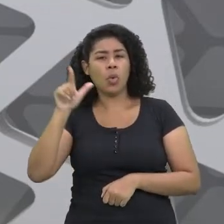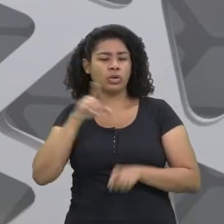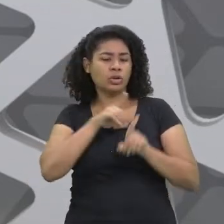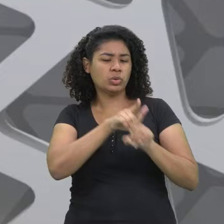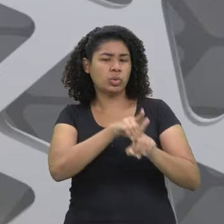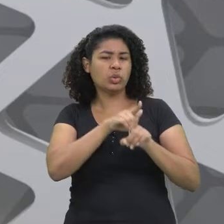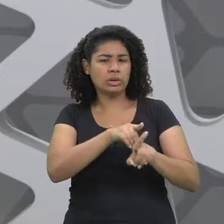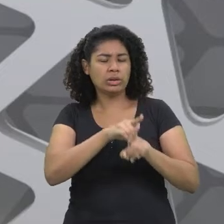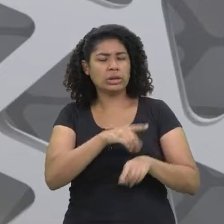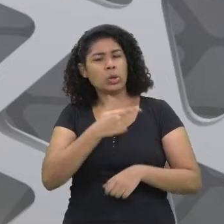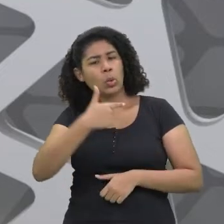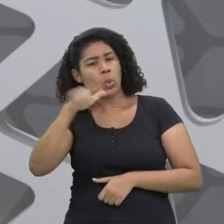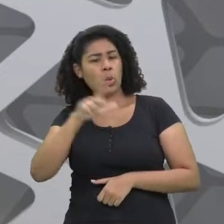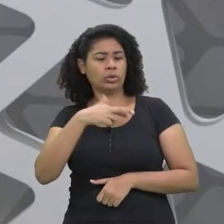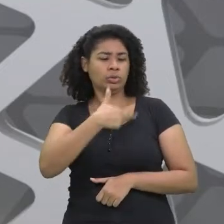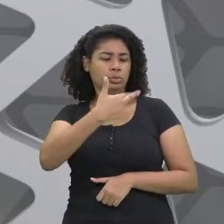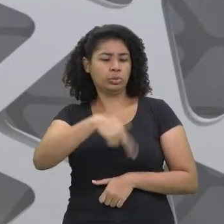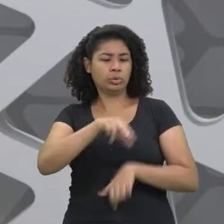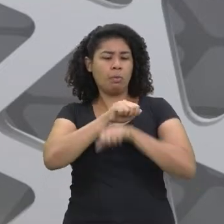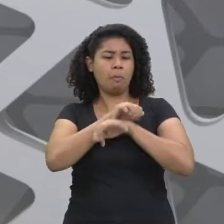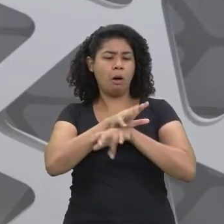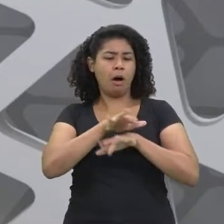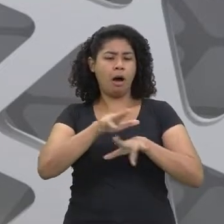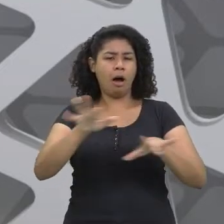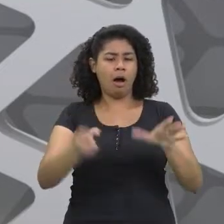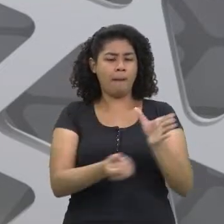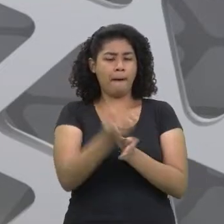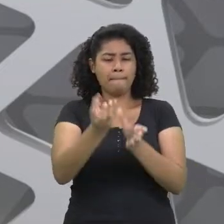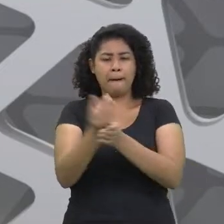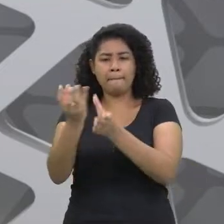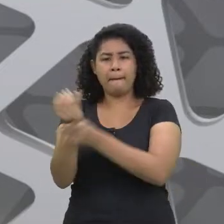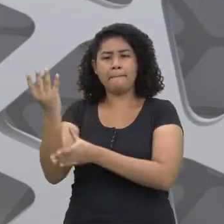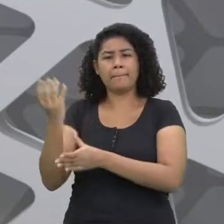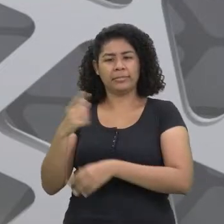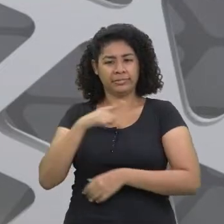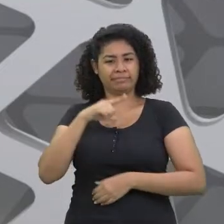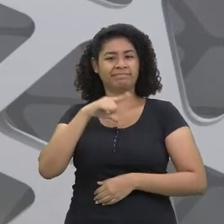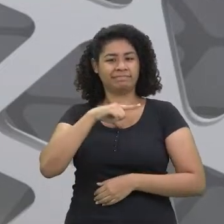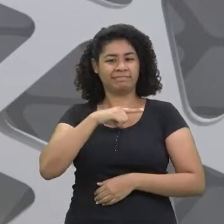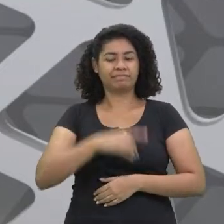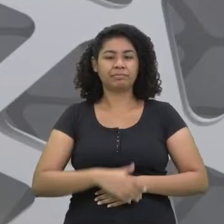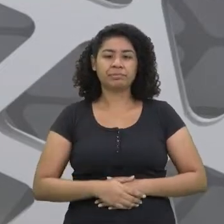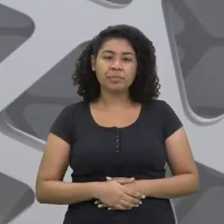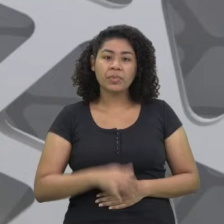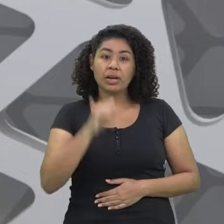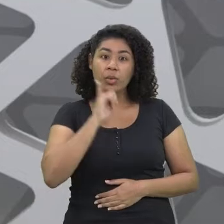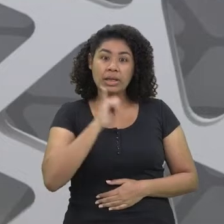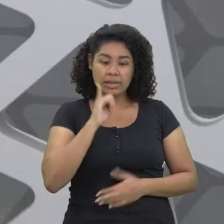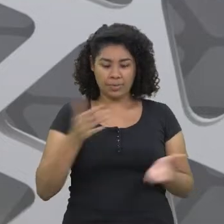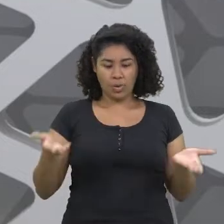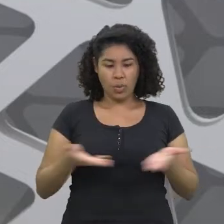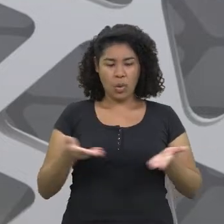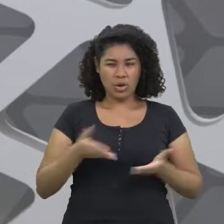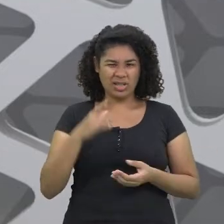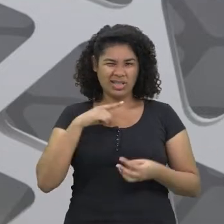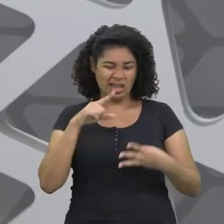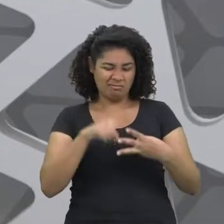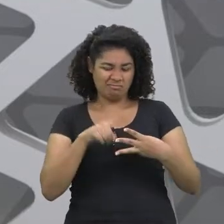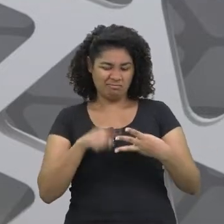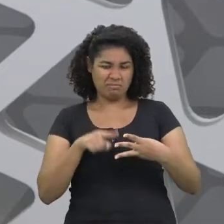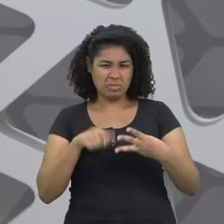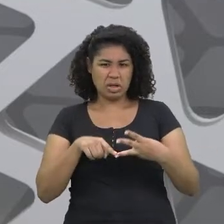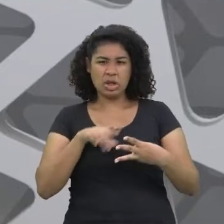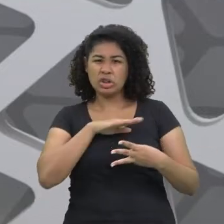doutrinas, outras denominações acabem surgindo também, né? Por exemplo, hoje nós não temos só